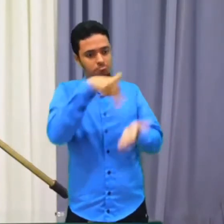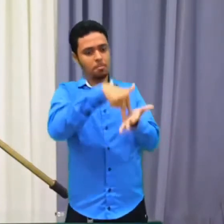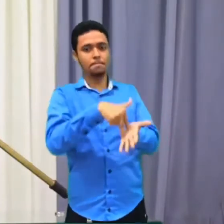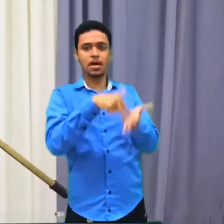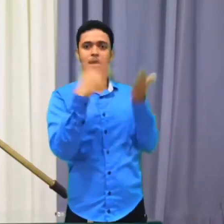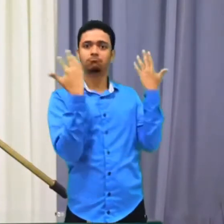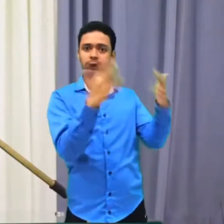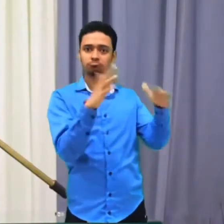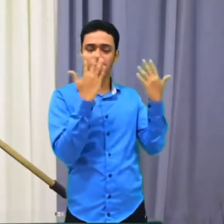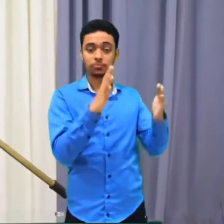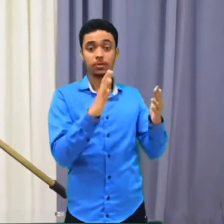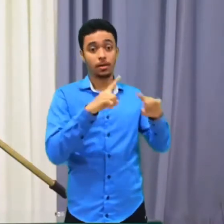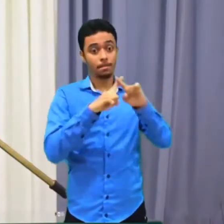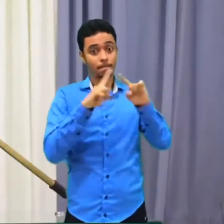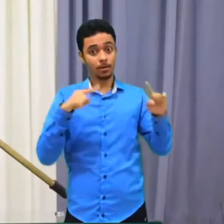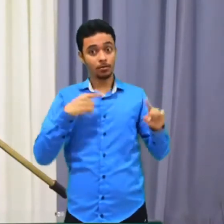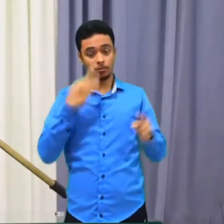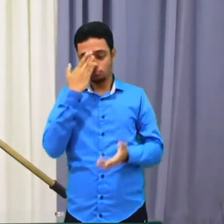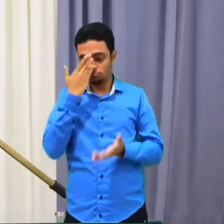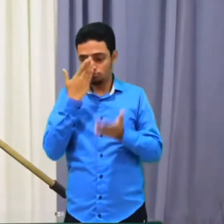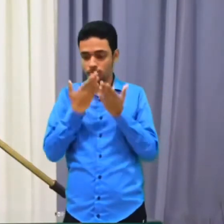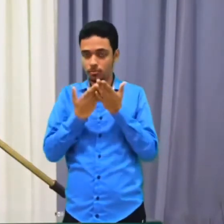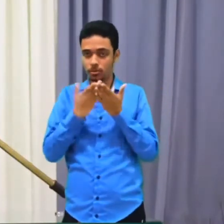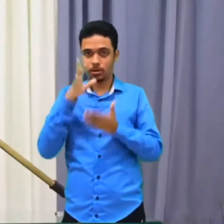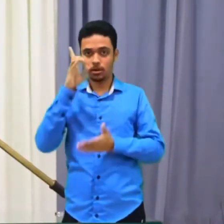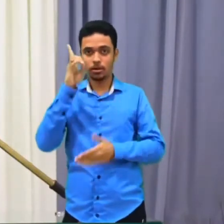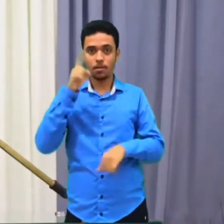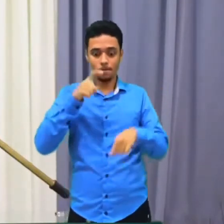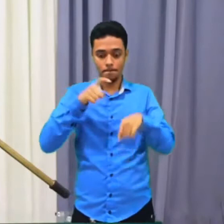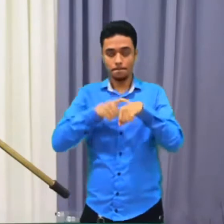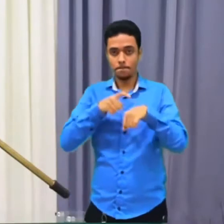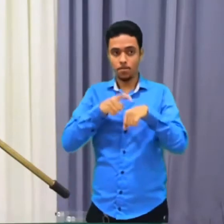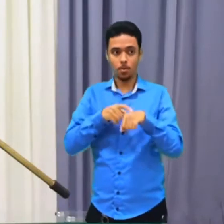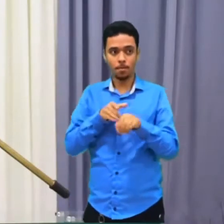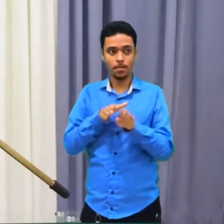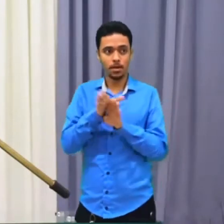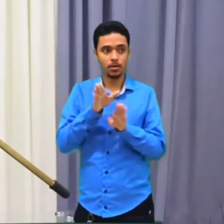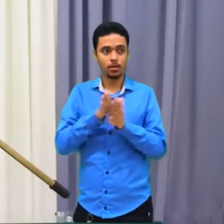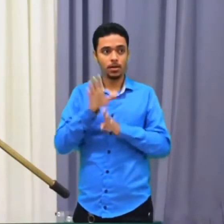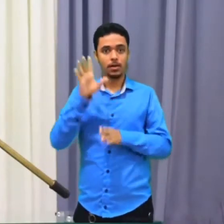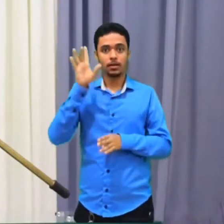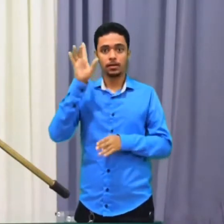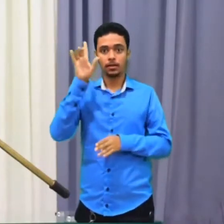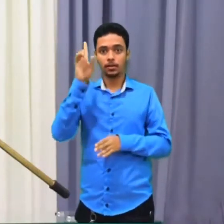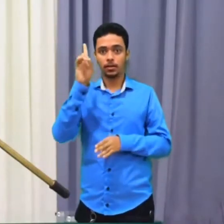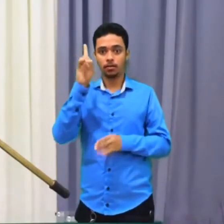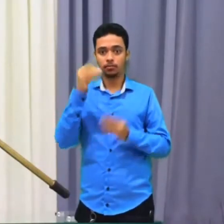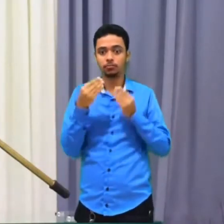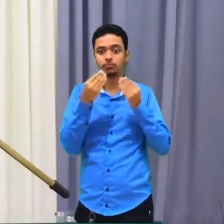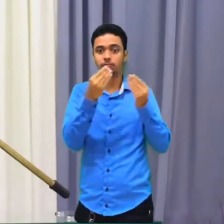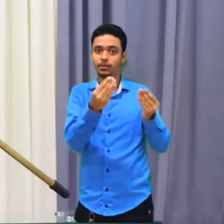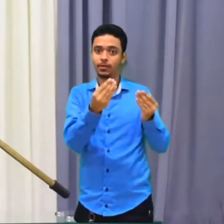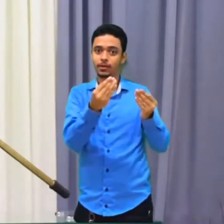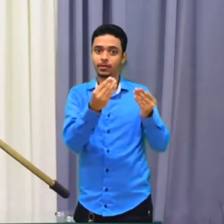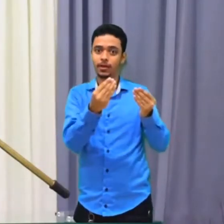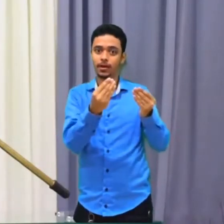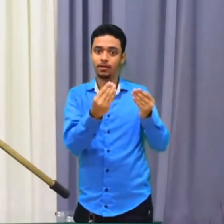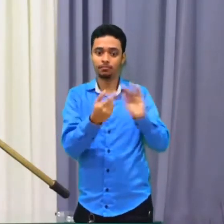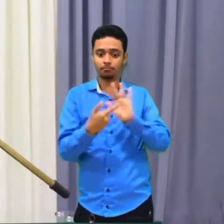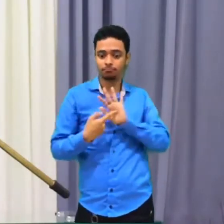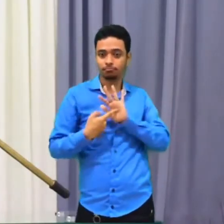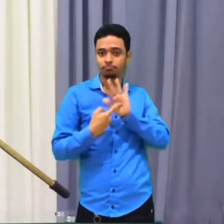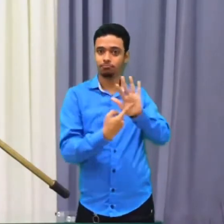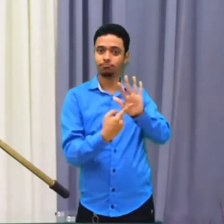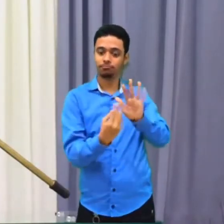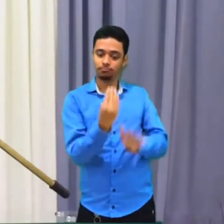Na hora de aconselhar, é o Senhor quem traz a revelação. É o Senhor quem diz